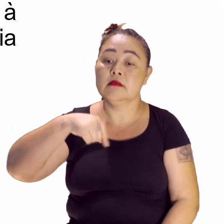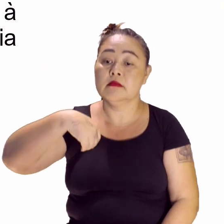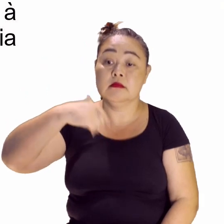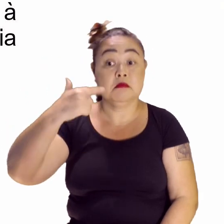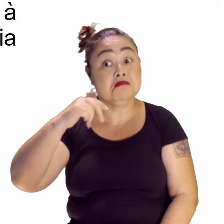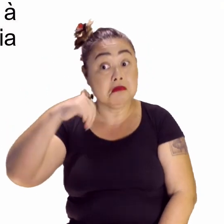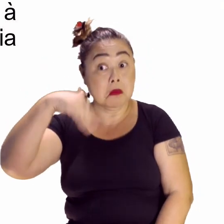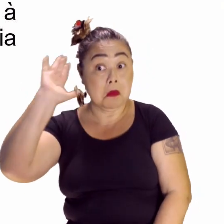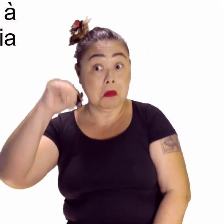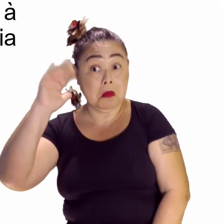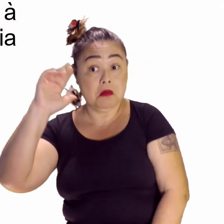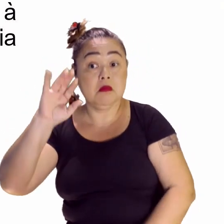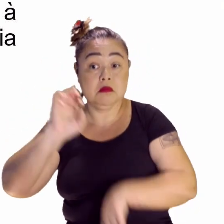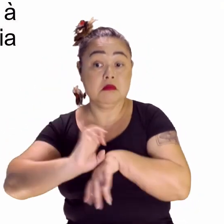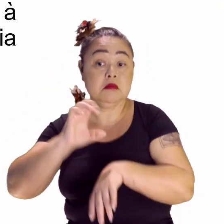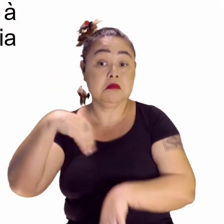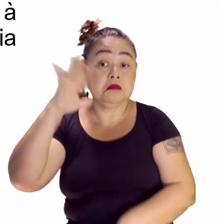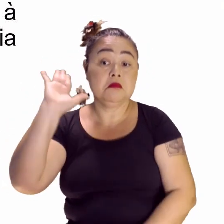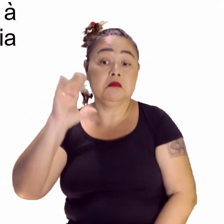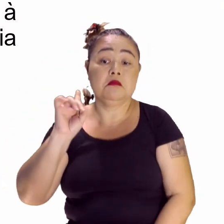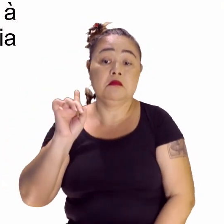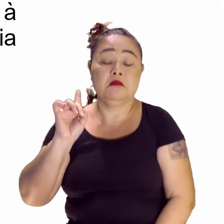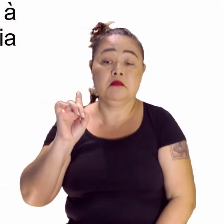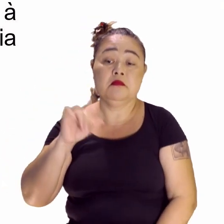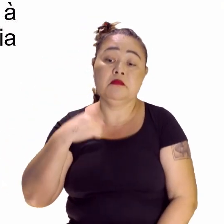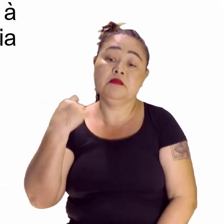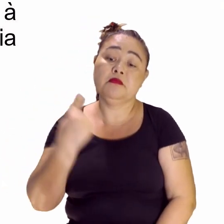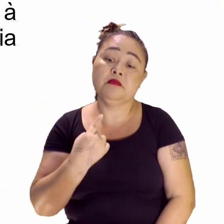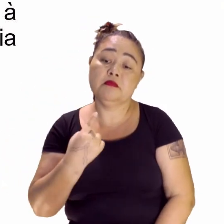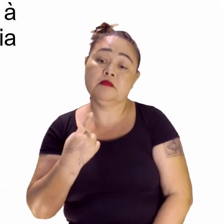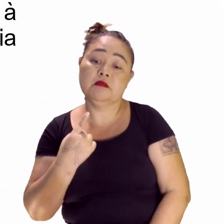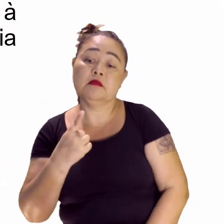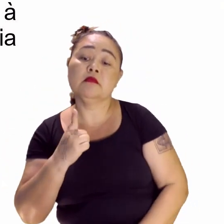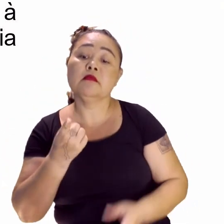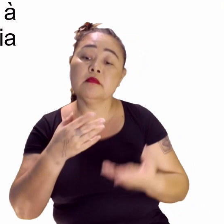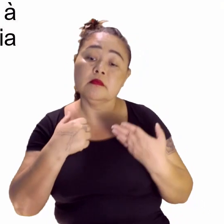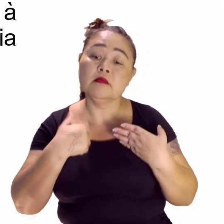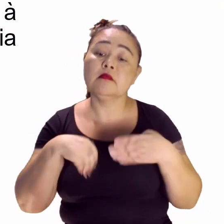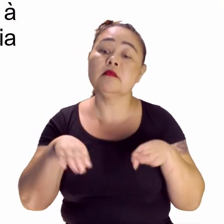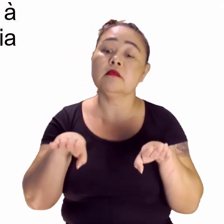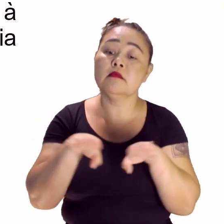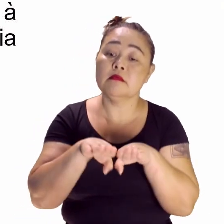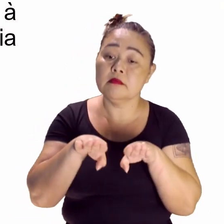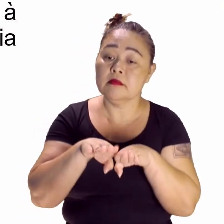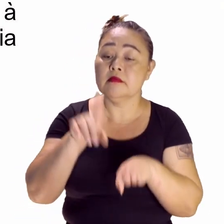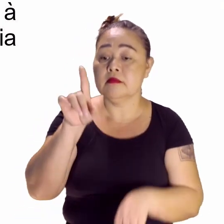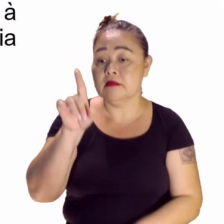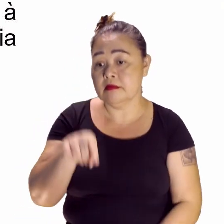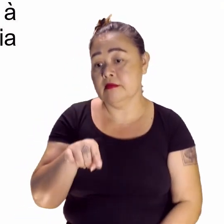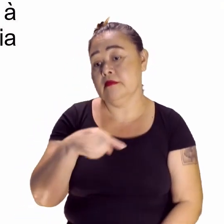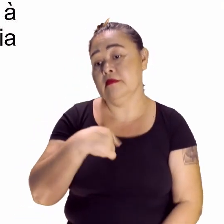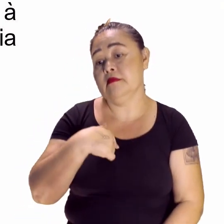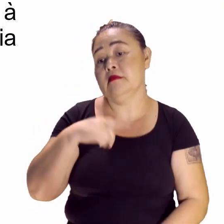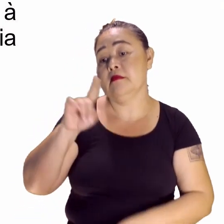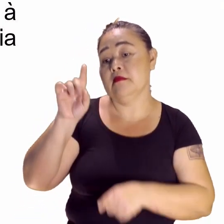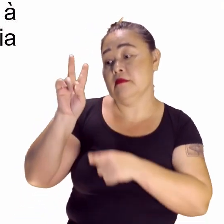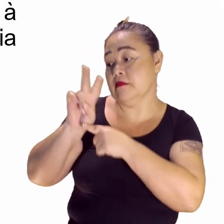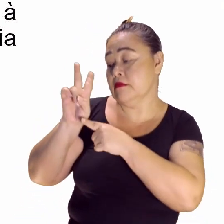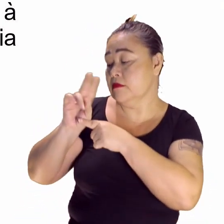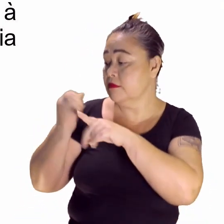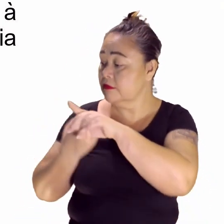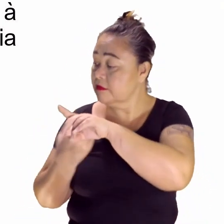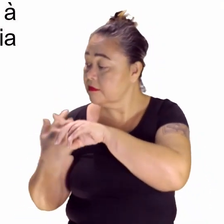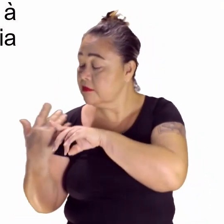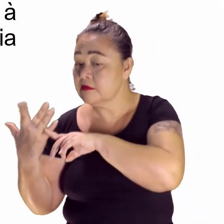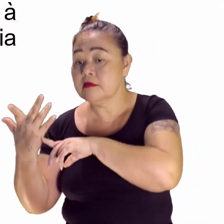maior. Exatamente. Não é isso? Ou seja, a nossa vocação também ainda é agricultura familiar.